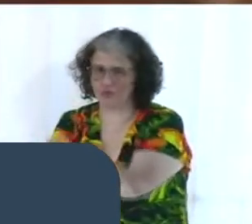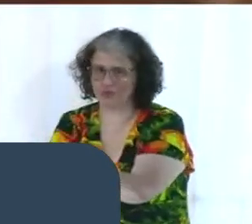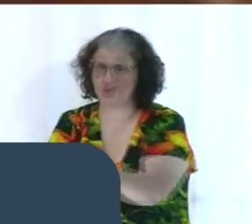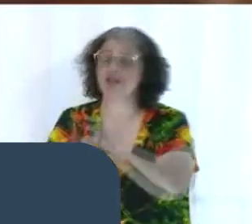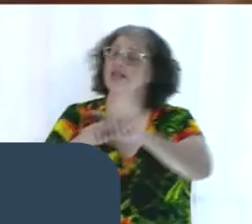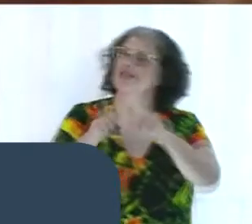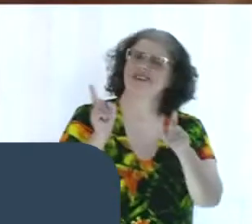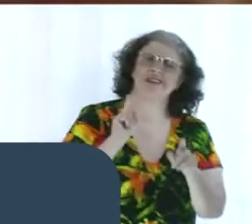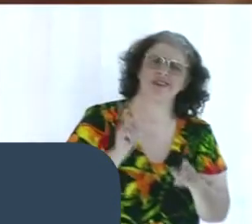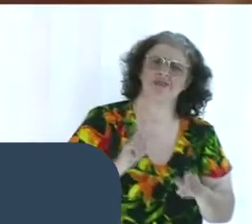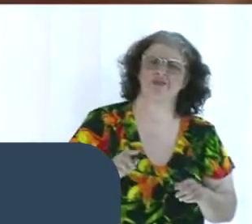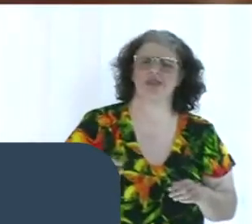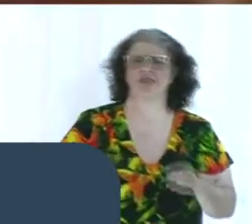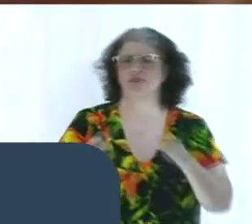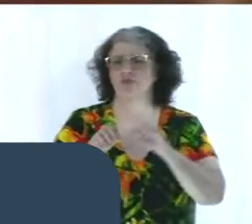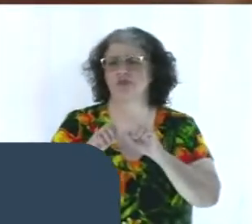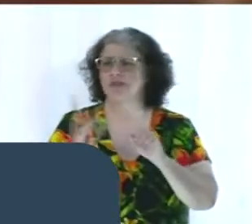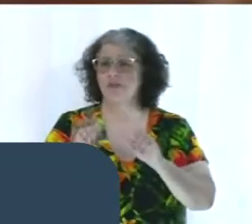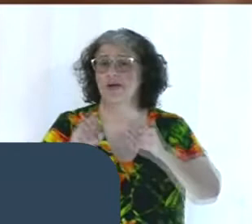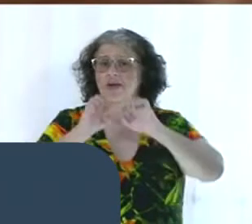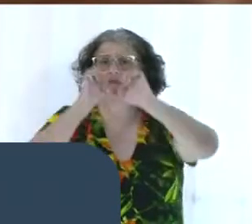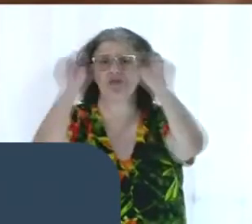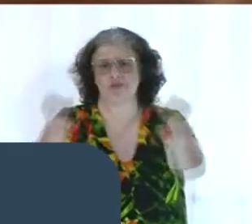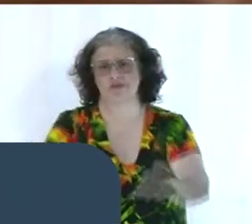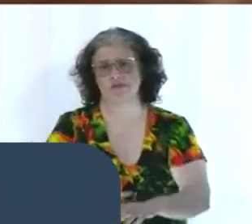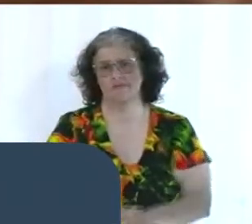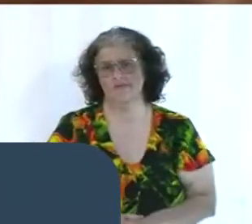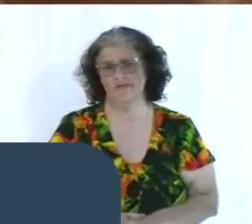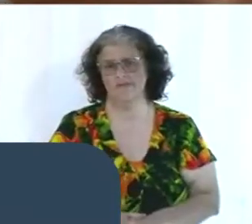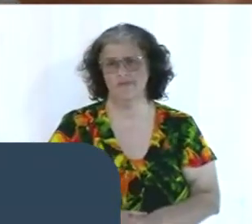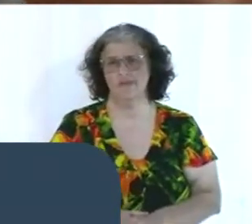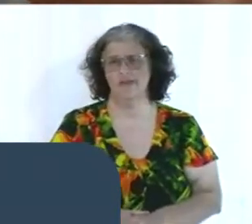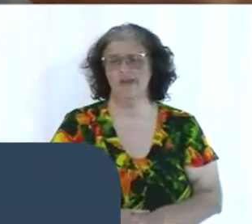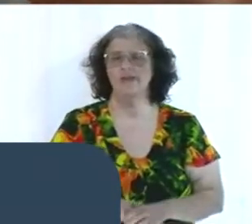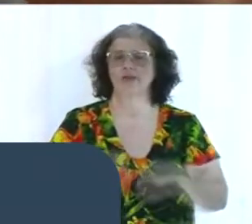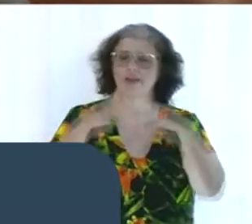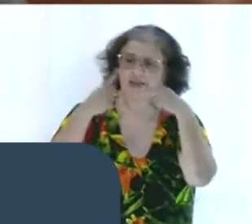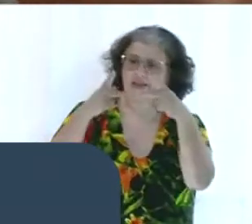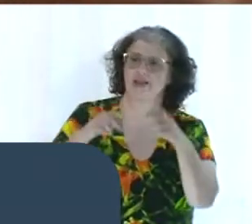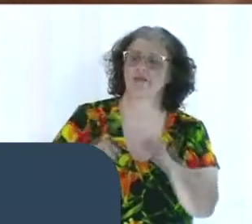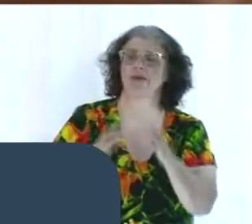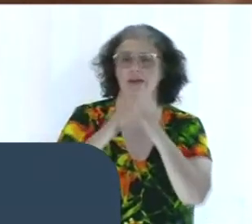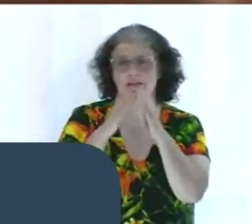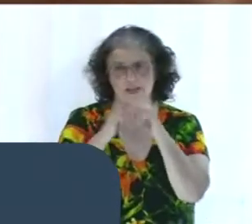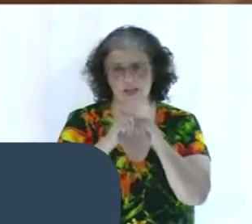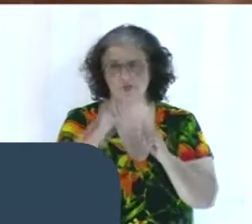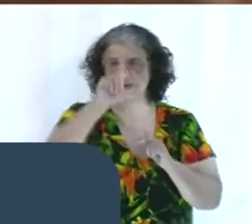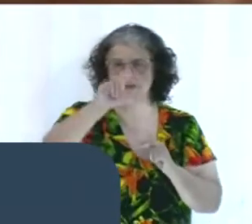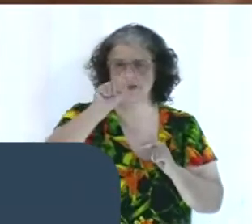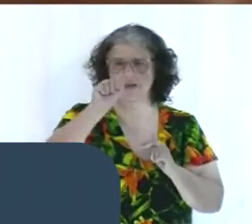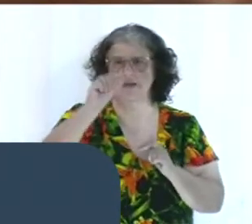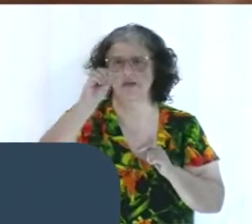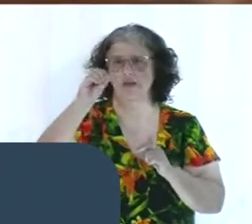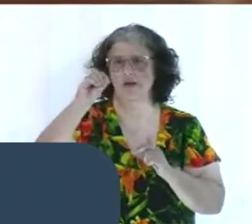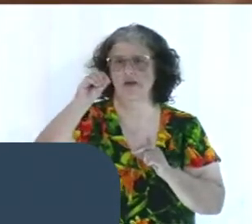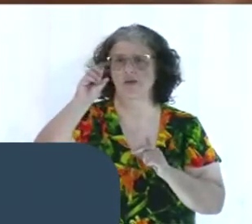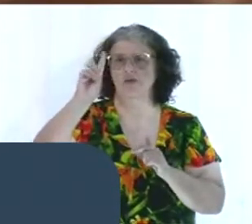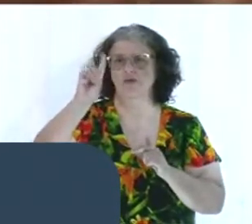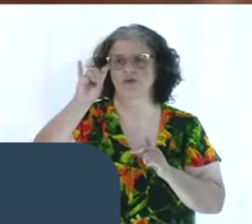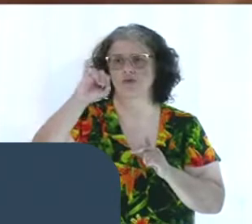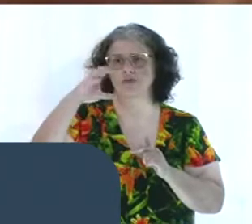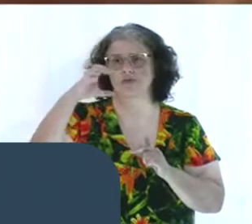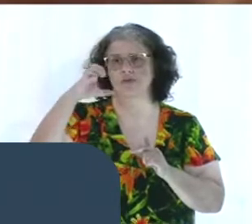de Laodiceia, uma igreja que se julgava rica, mas era pobre. Então, quando você escuta, e eu quero aqui fazer uma confissão pública,